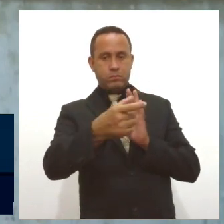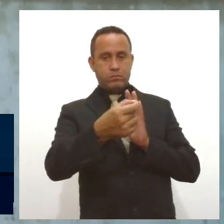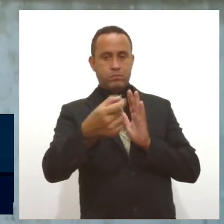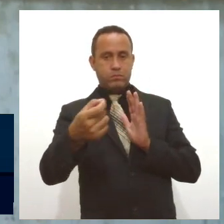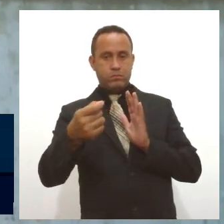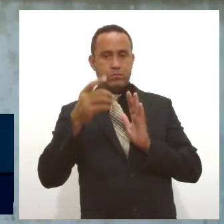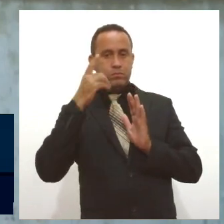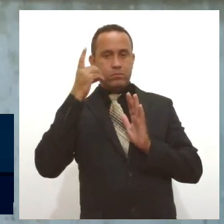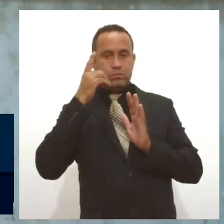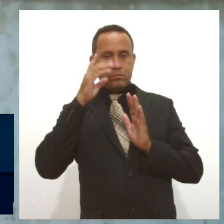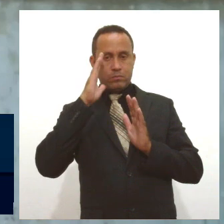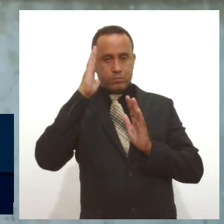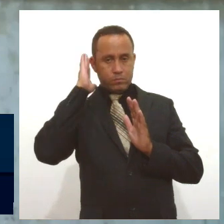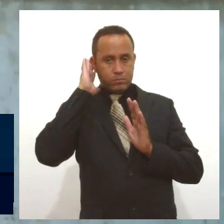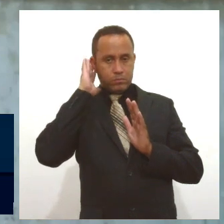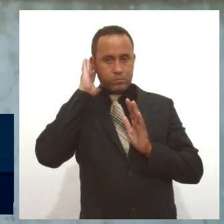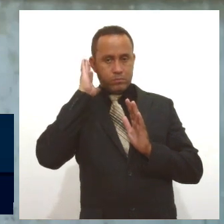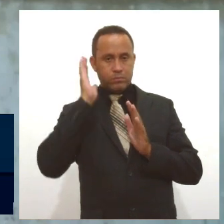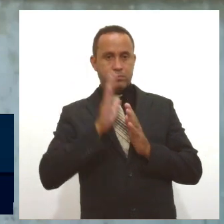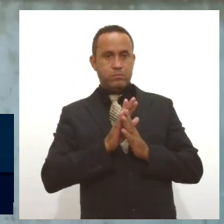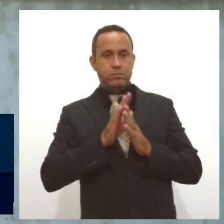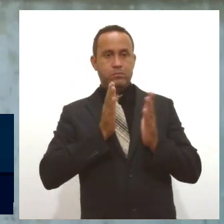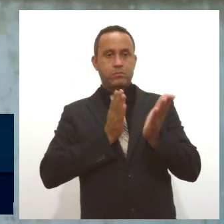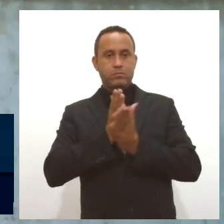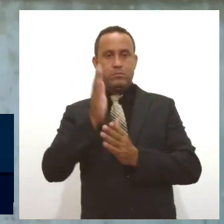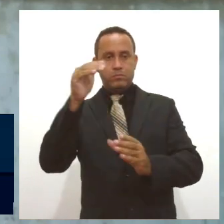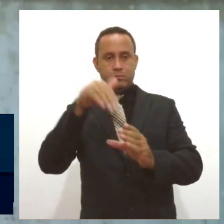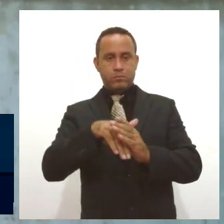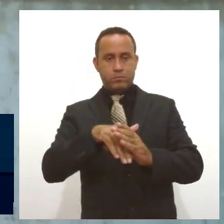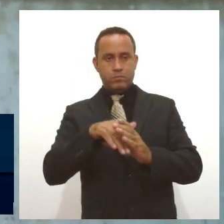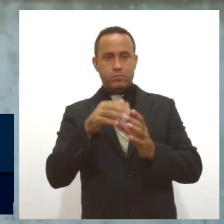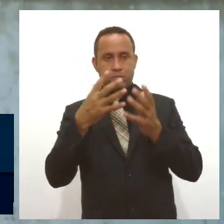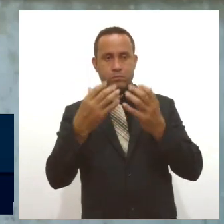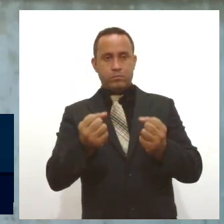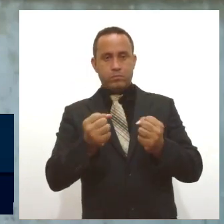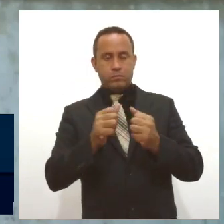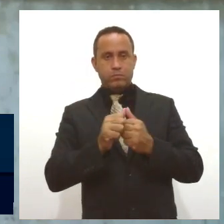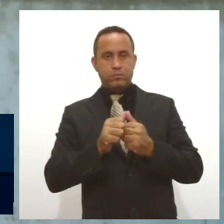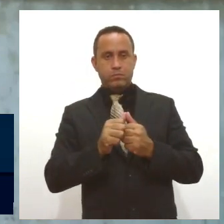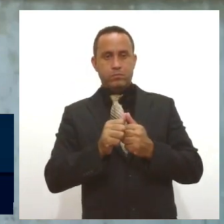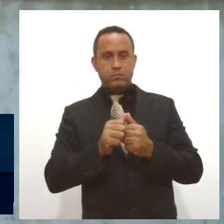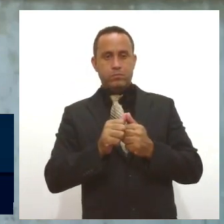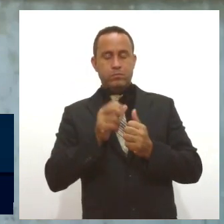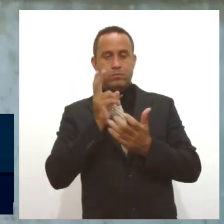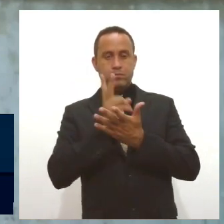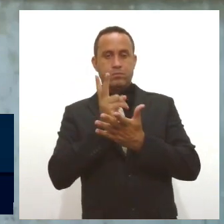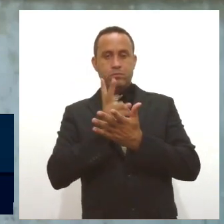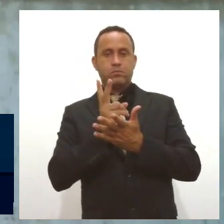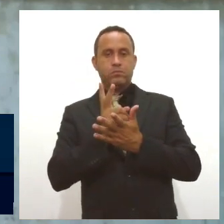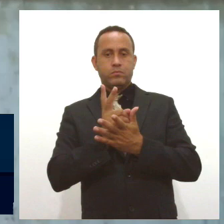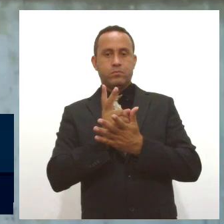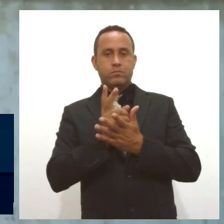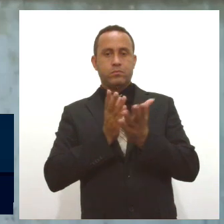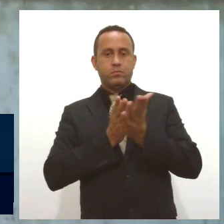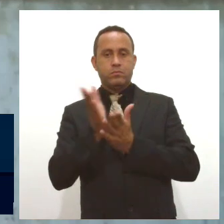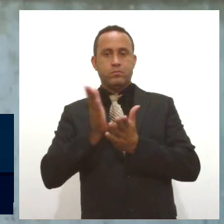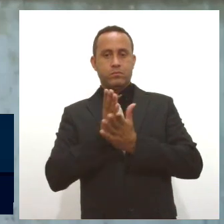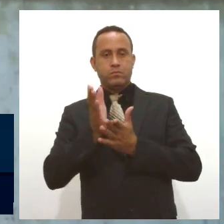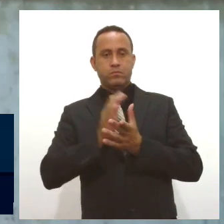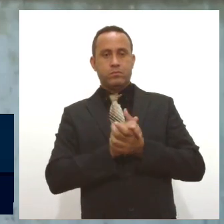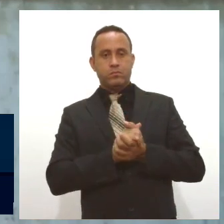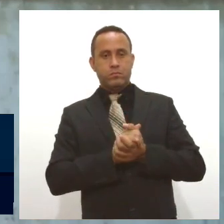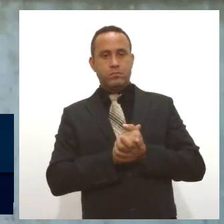569/570/2020, autor deputado Irã Barbosa. Em discussão, em votação, os deputados que aprovam permaneçam onde se encontram. Aprovadas.